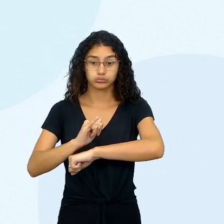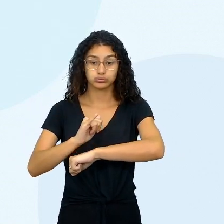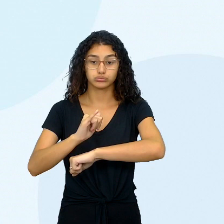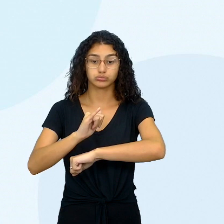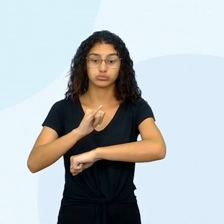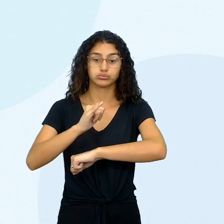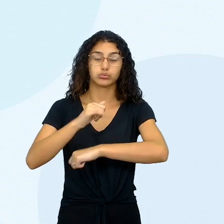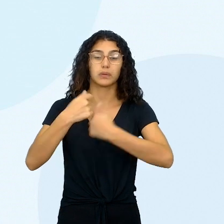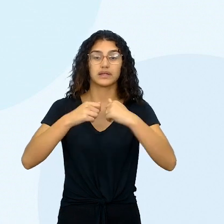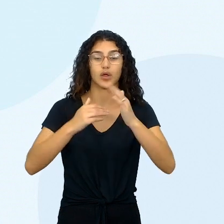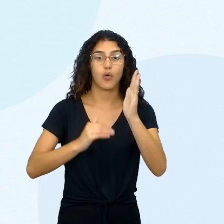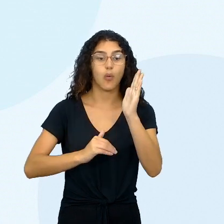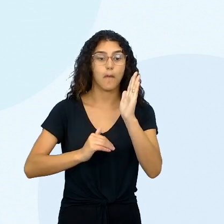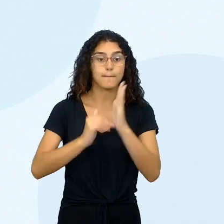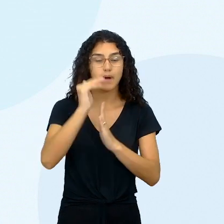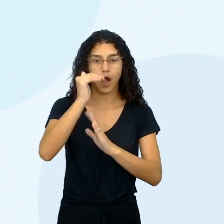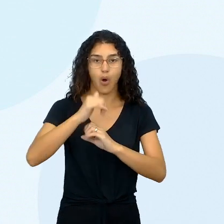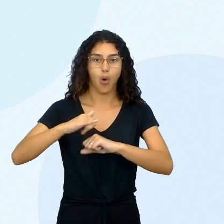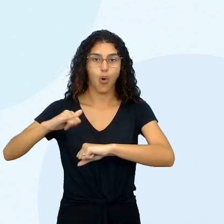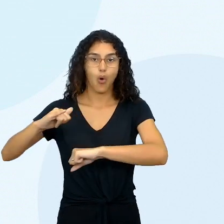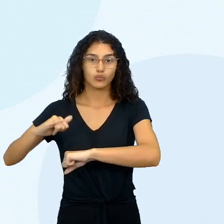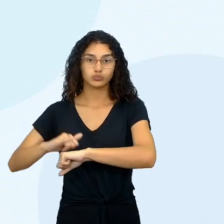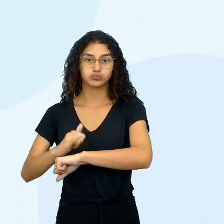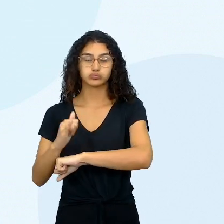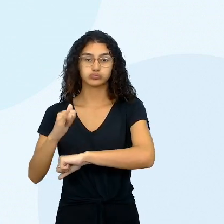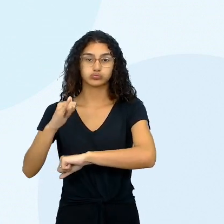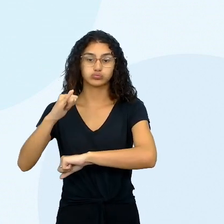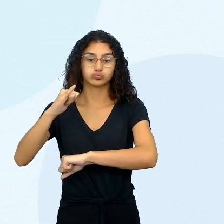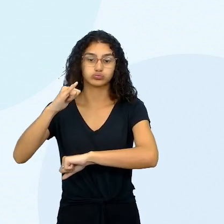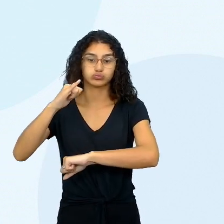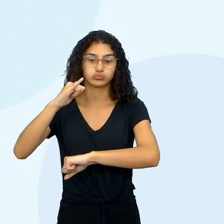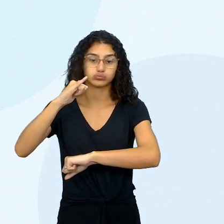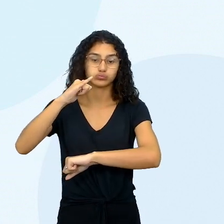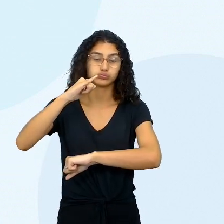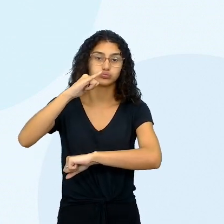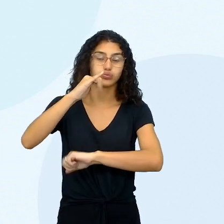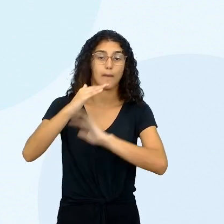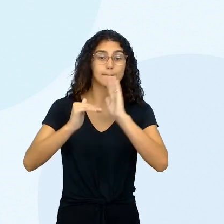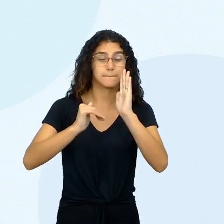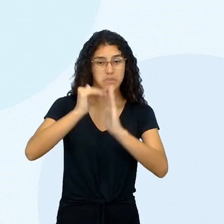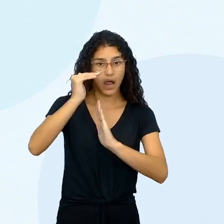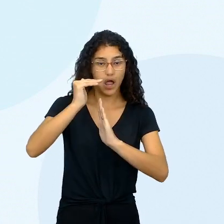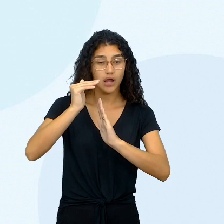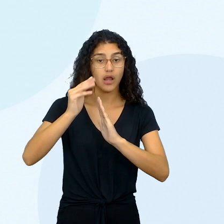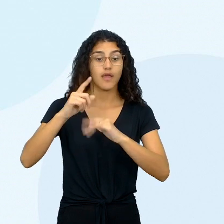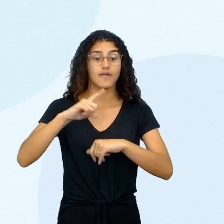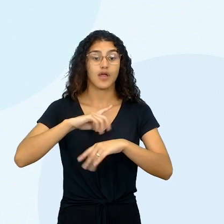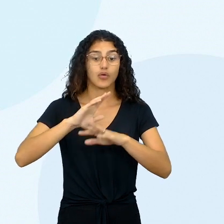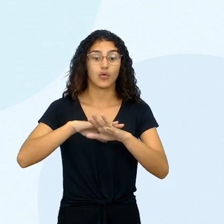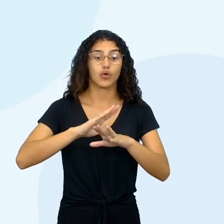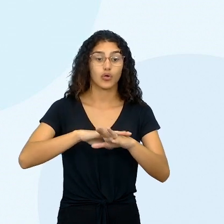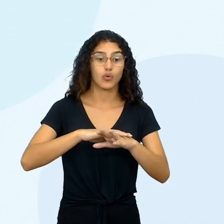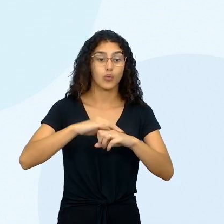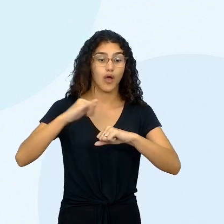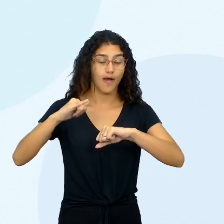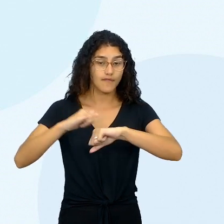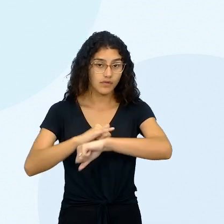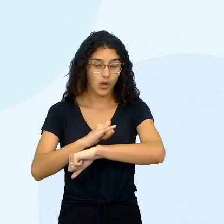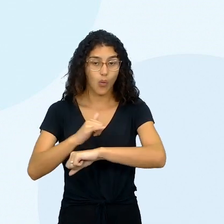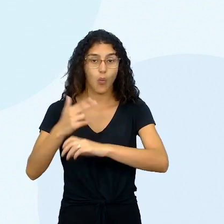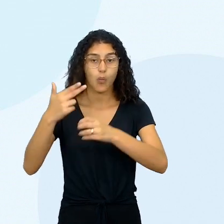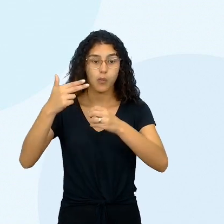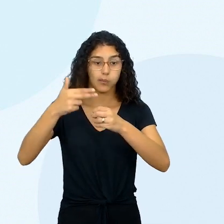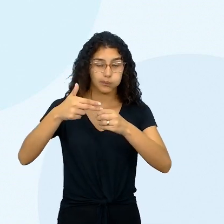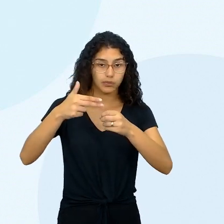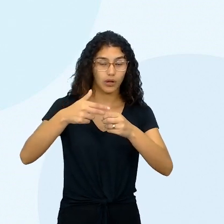alto por conta desse aumento da troposfera, o que faz com que os aviões gastem mais combustível. E uma coisa que pouca gente fala,